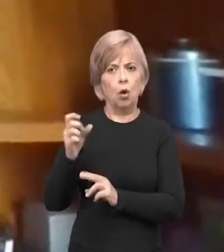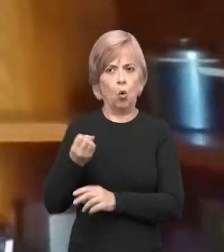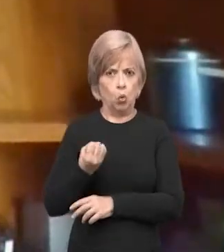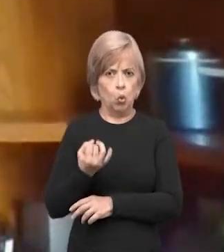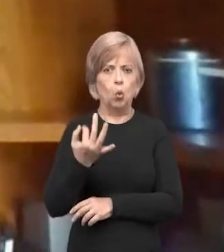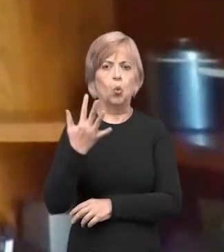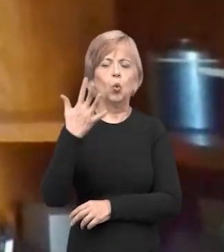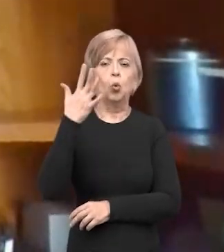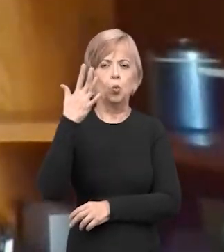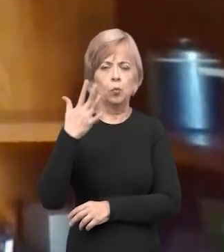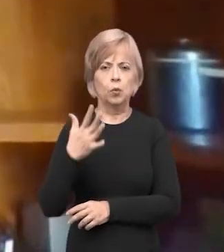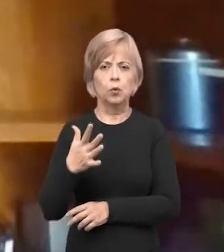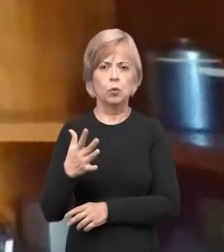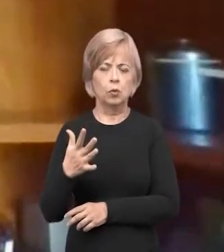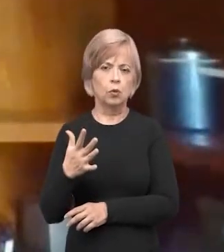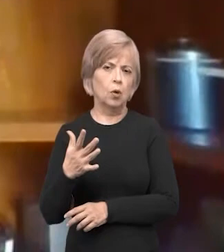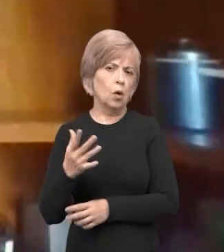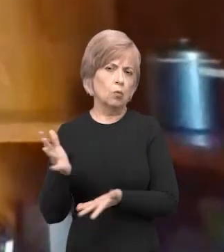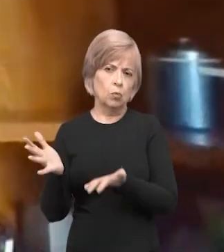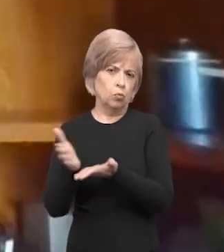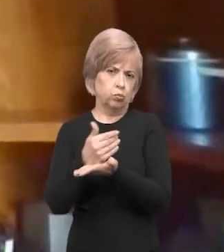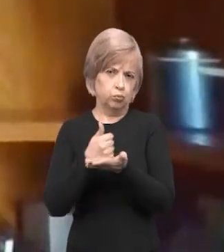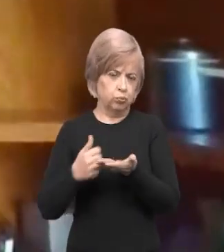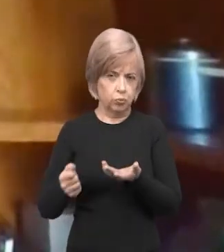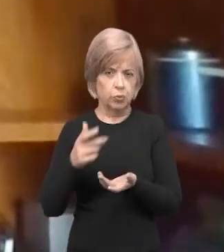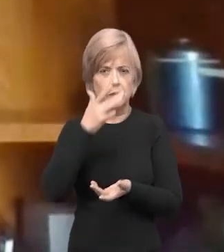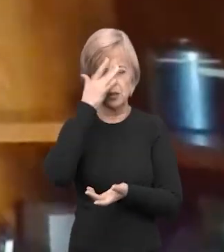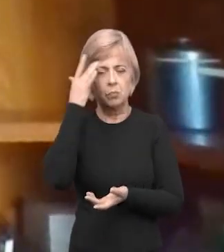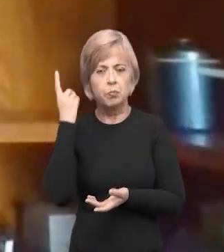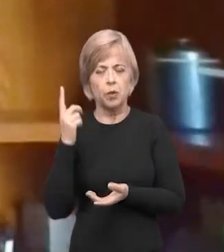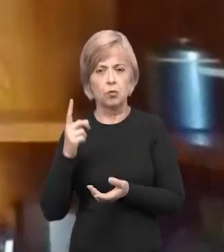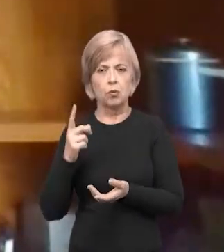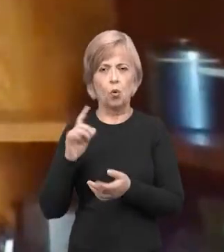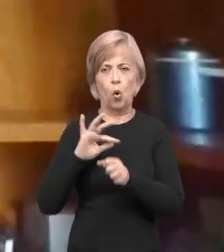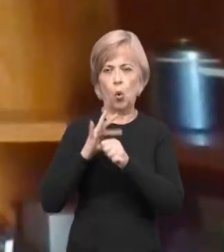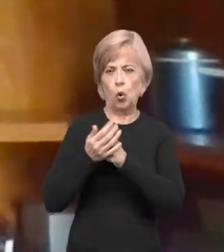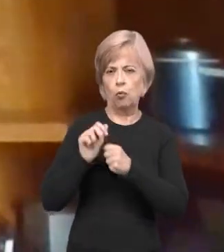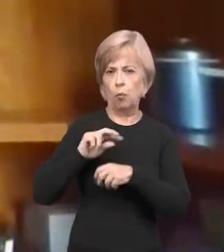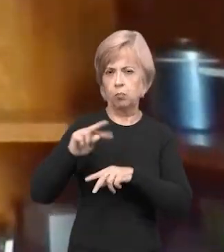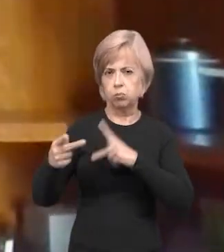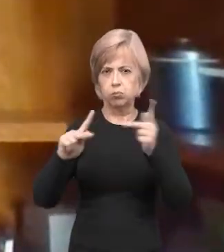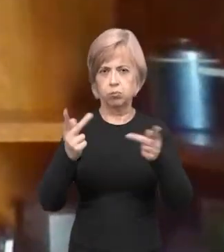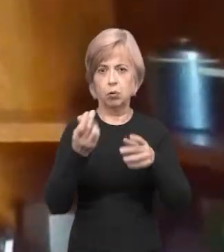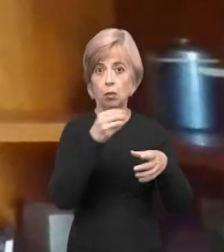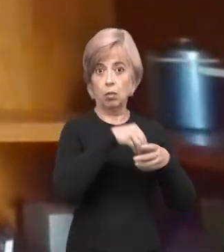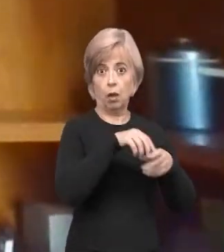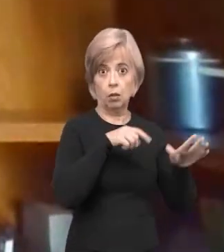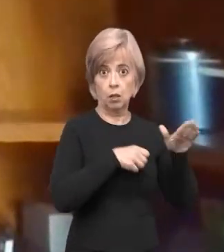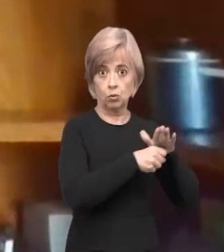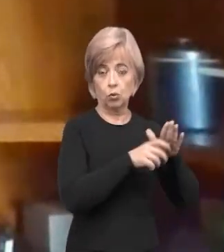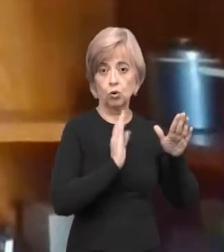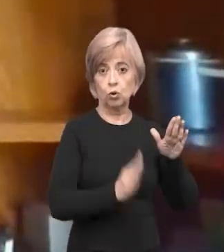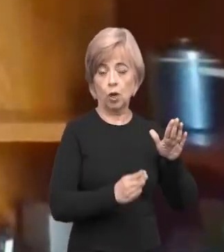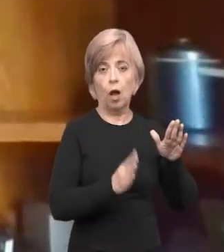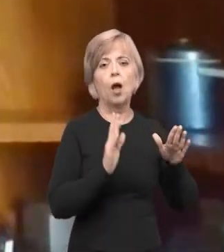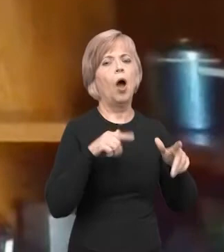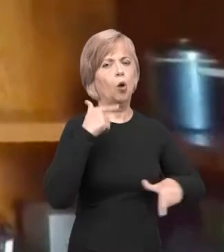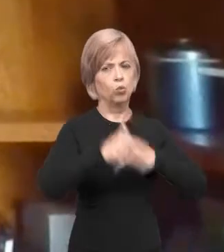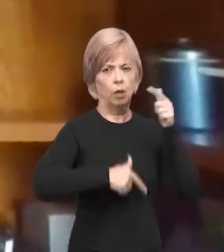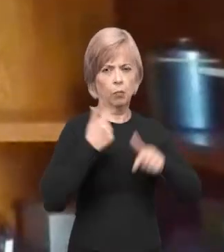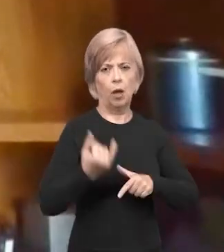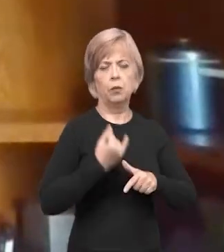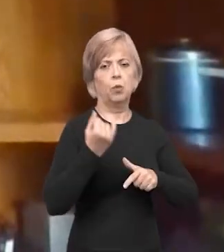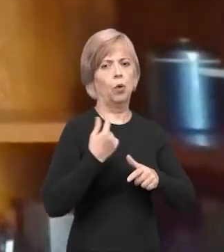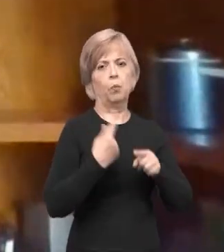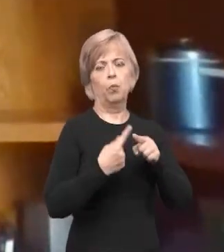alto número, né, de quantitativo de pessoas contaminadas mesmo nessas instituições, nós acreditamos que o trabalho foi